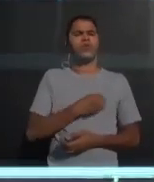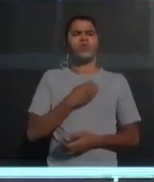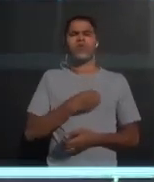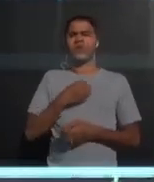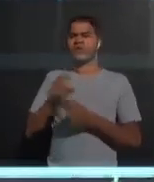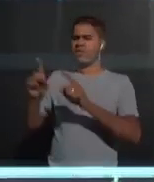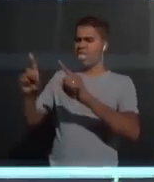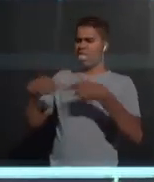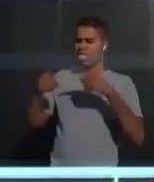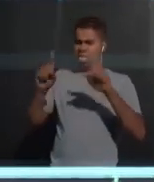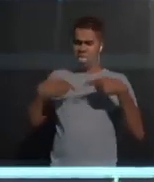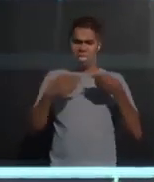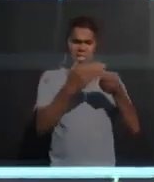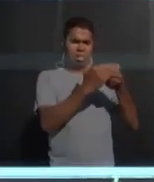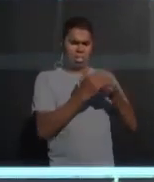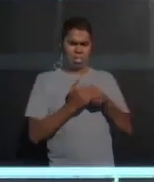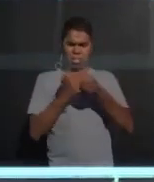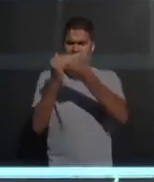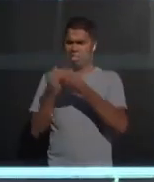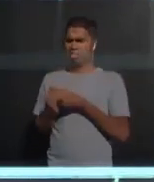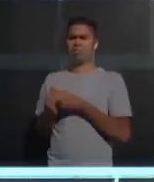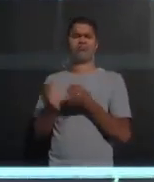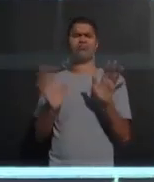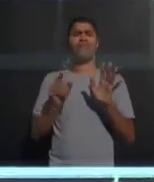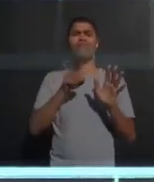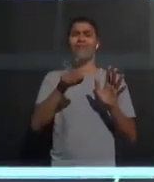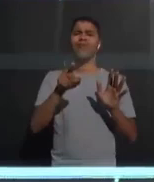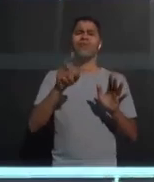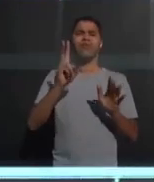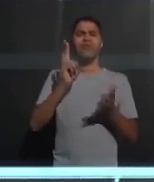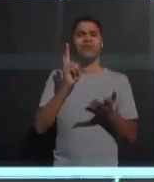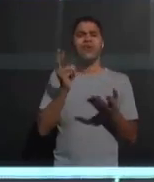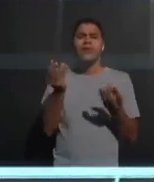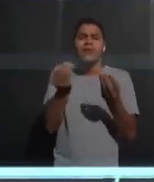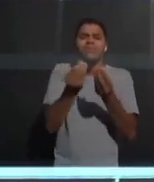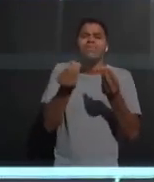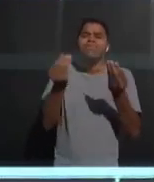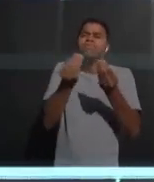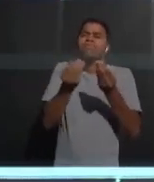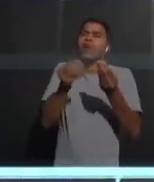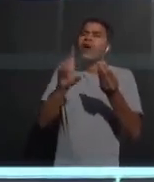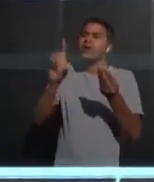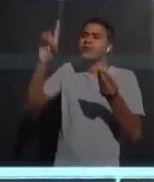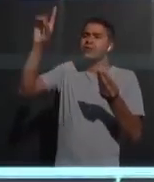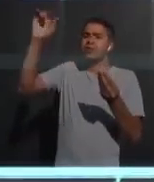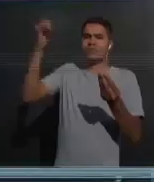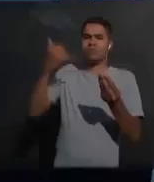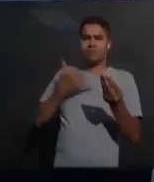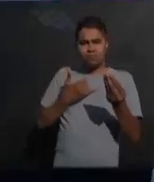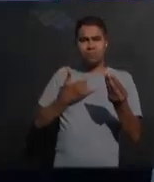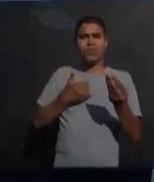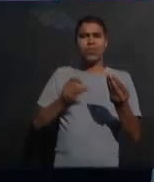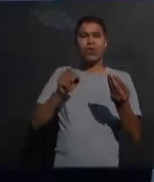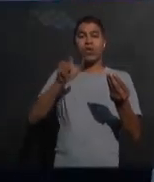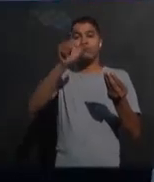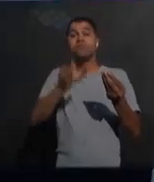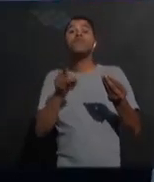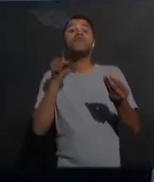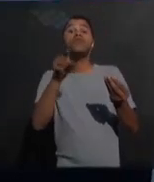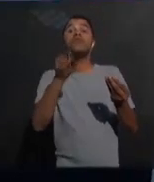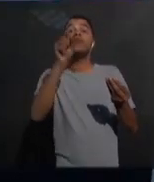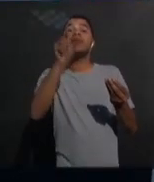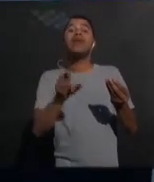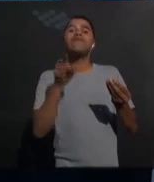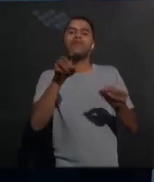ou das pressões das pessoas seja sensível à voz de deus aquilo quer diz sobre você